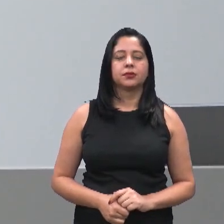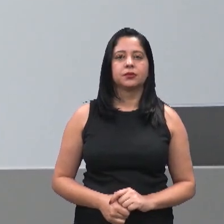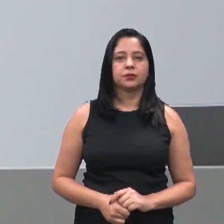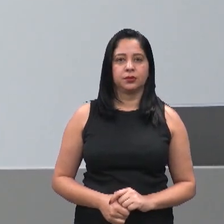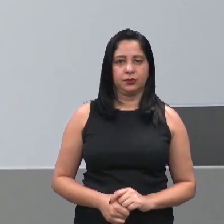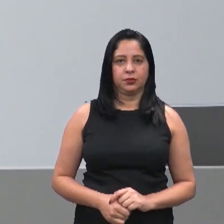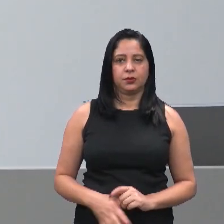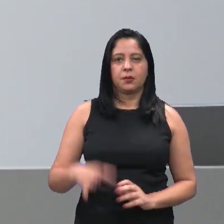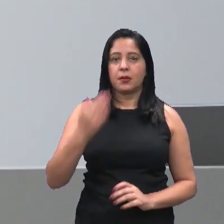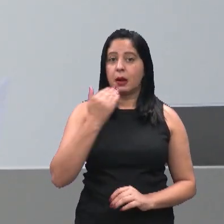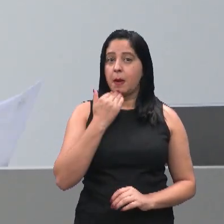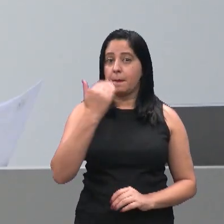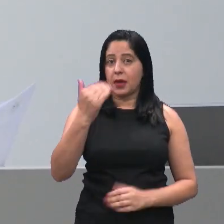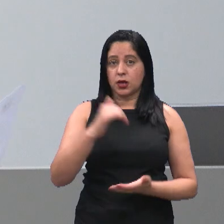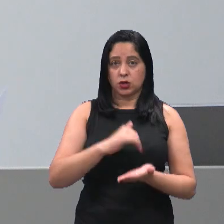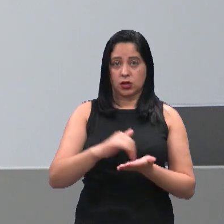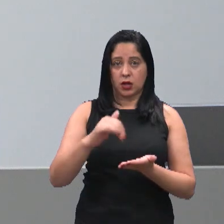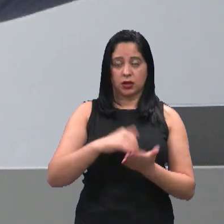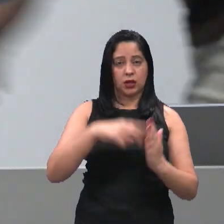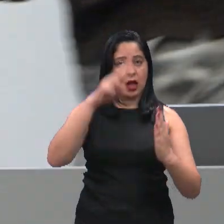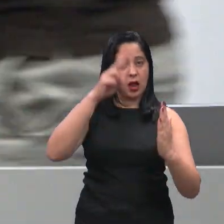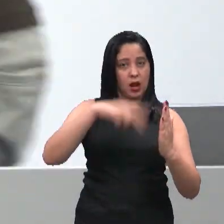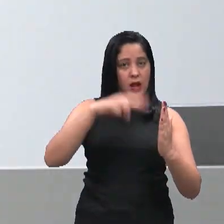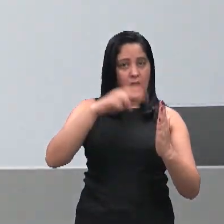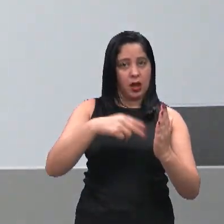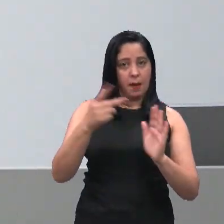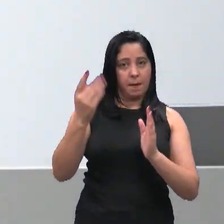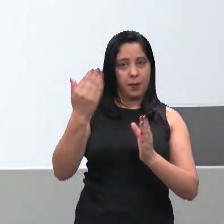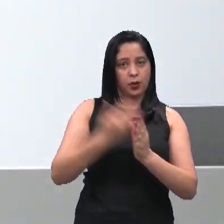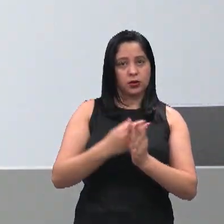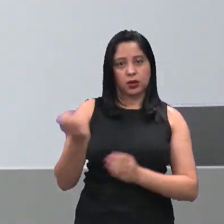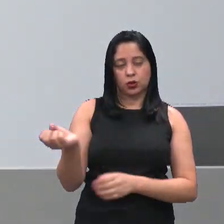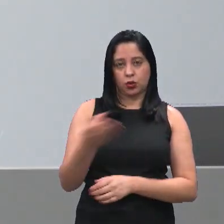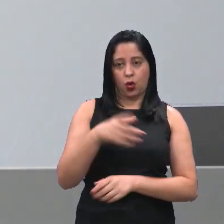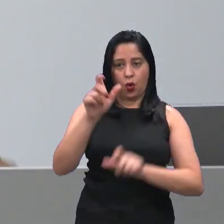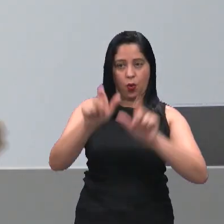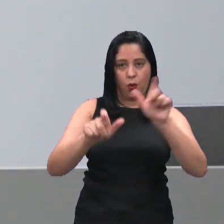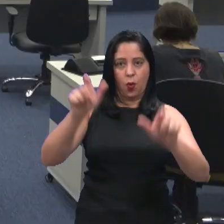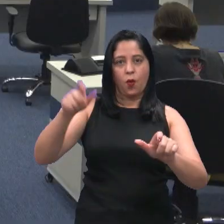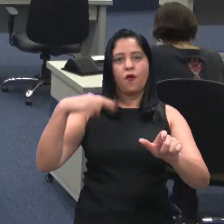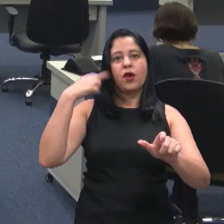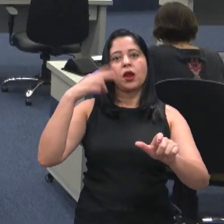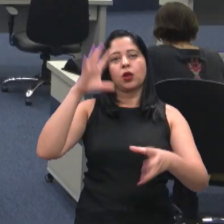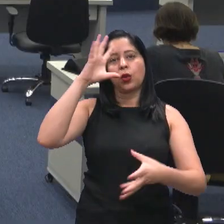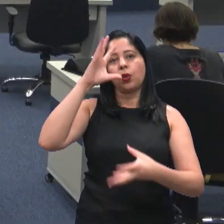Peço ao secretário que faça a leitura dos nossos processos parecentes dos vereadores.